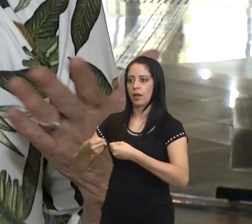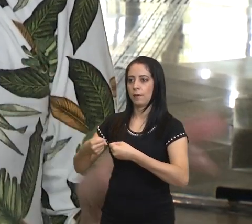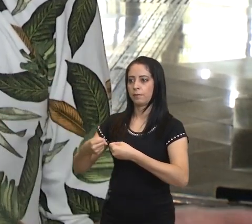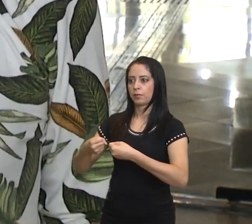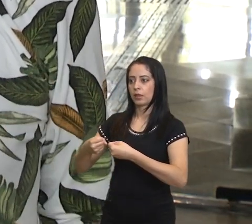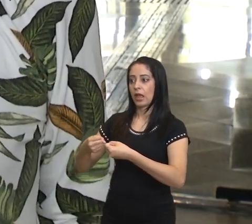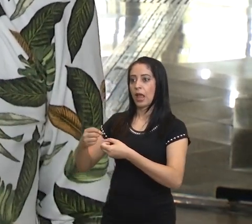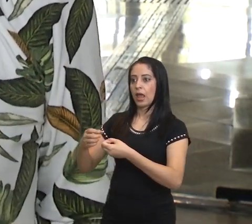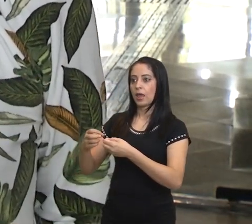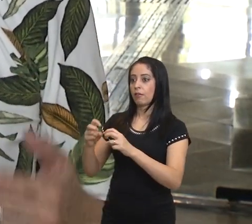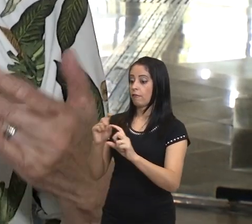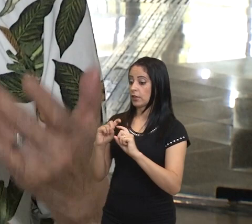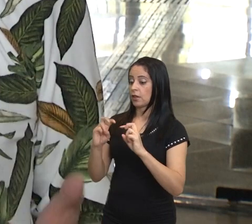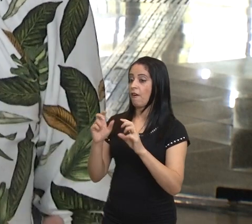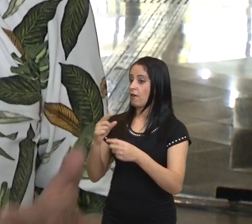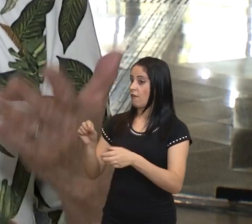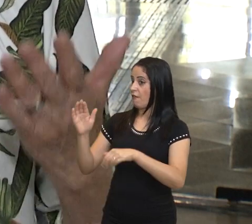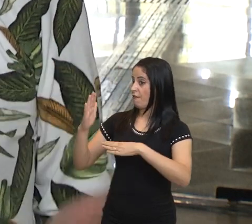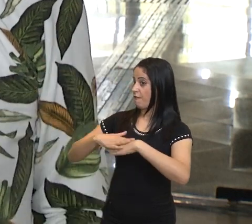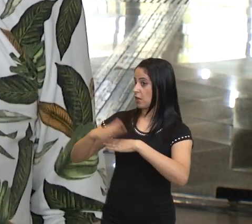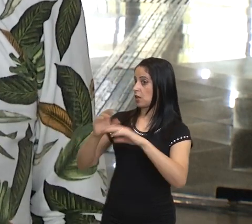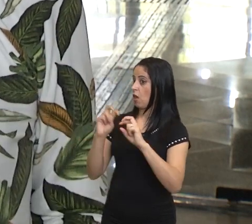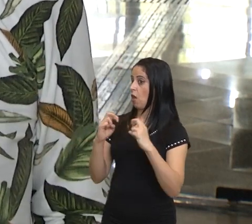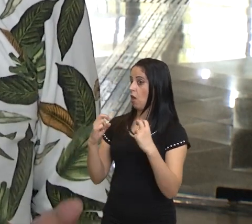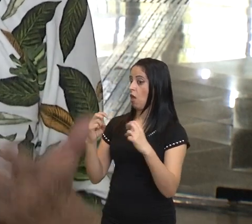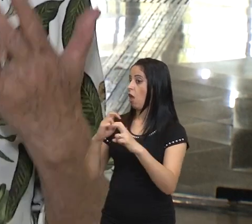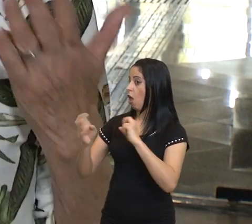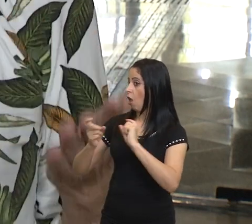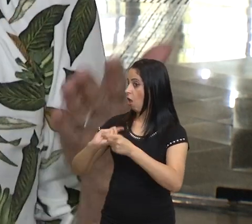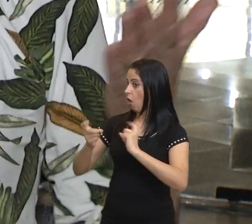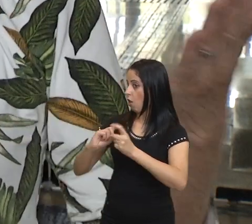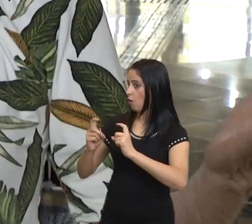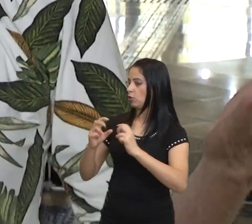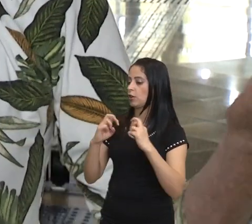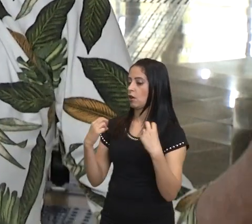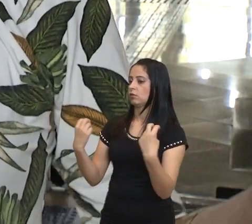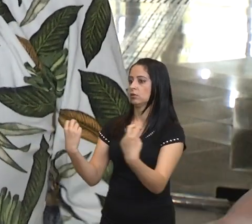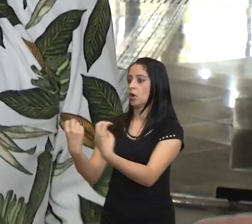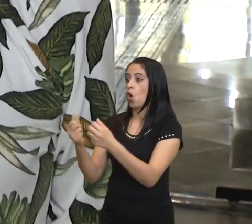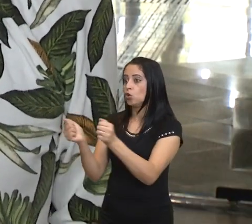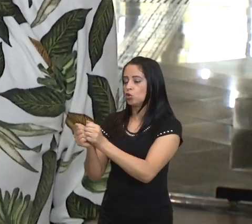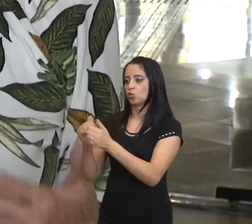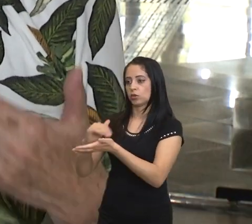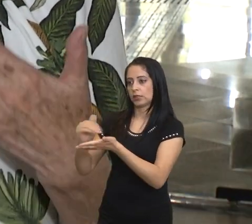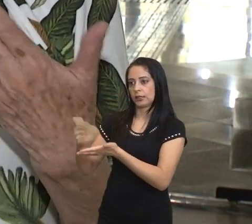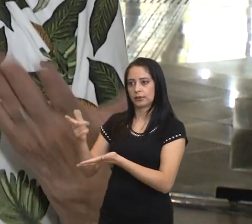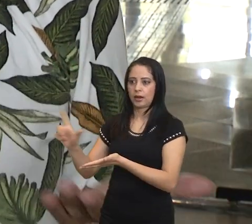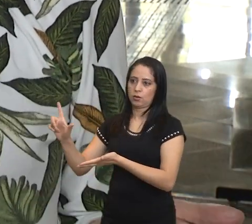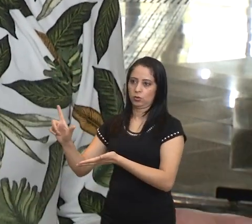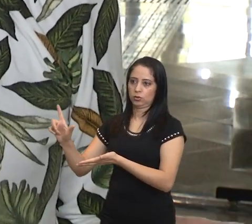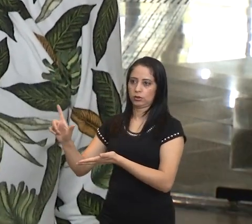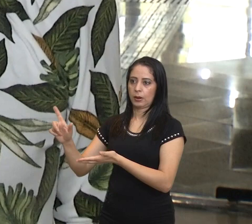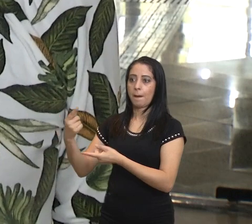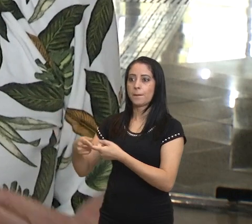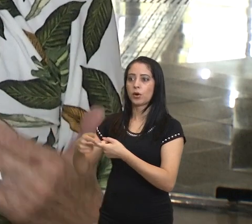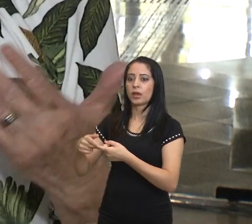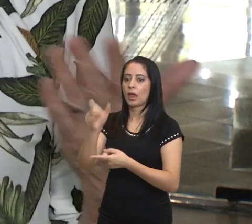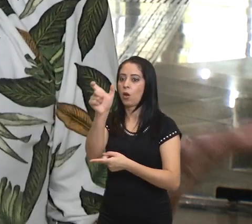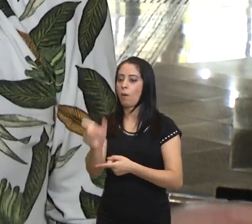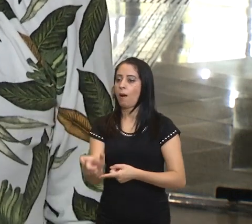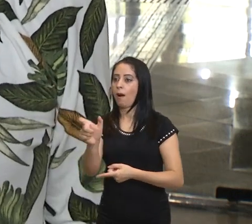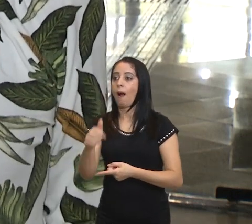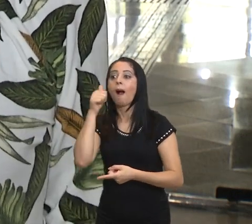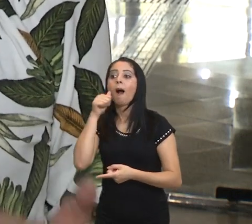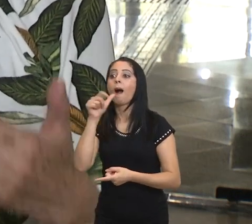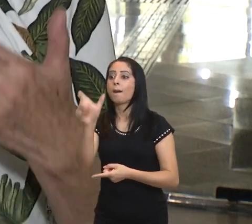reuniões com as outras secretarias, principalmente da educação, porque nós vimos um depoimento de uma mãe hoje, que a criança tinha um treinamento